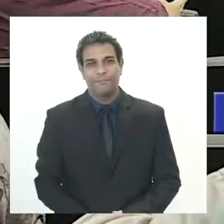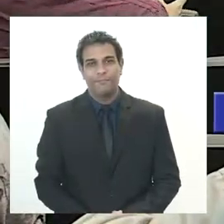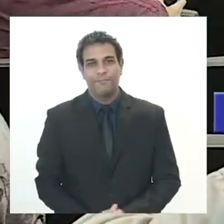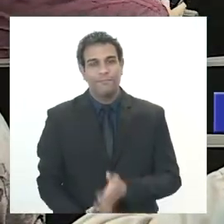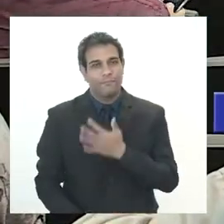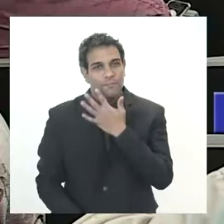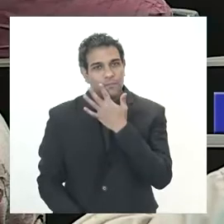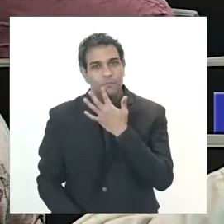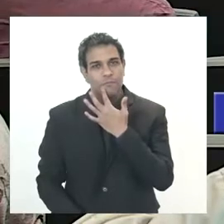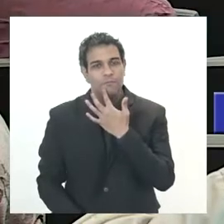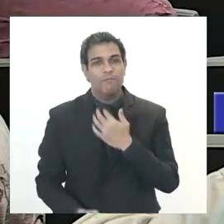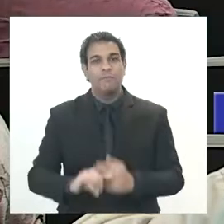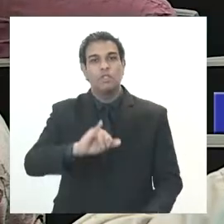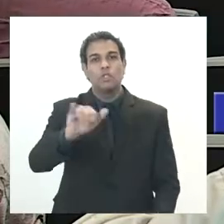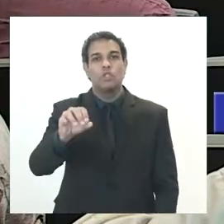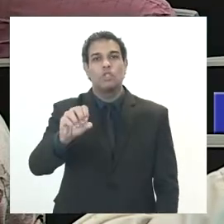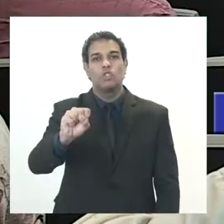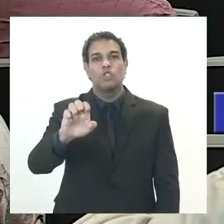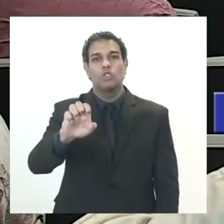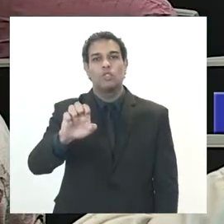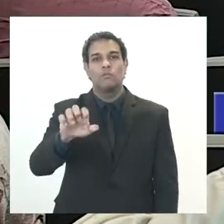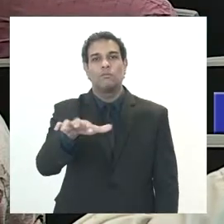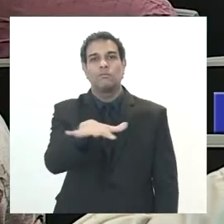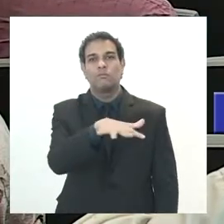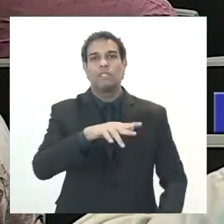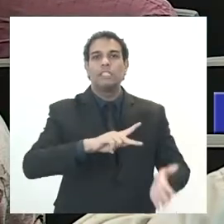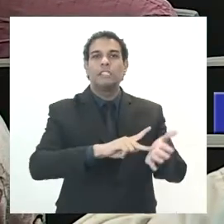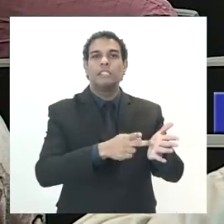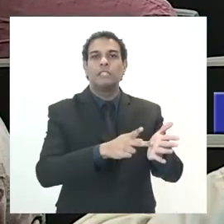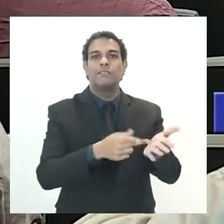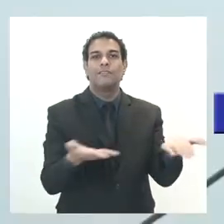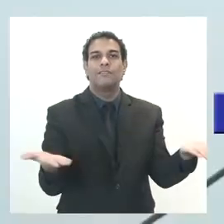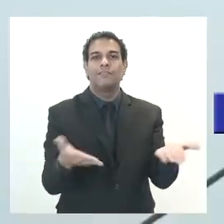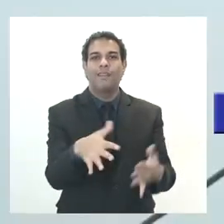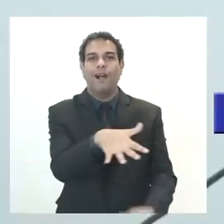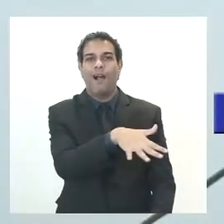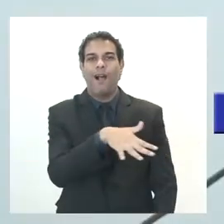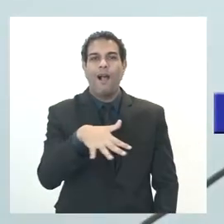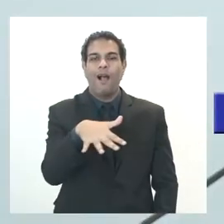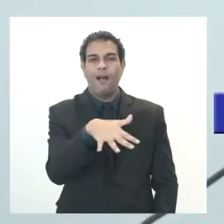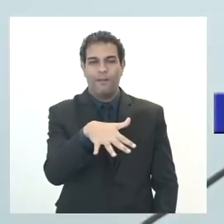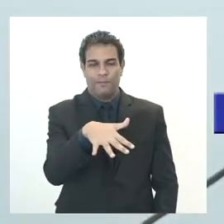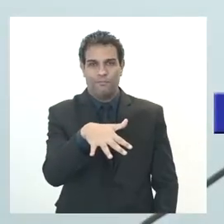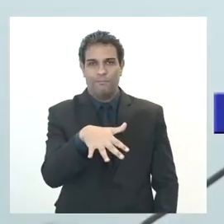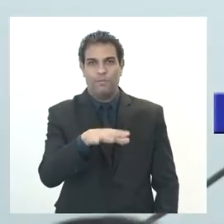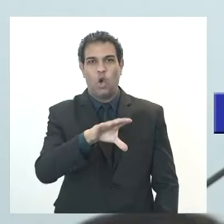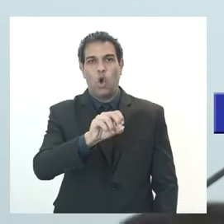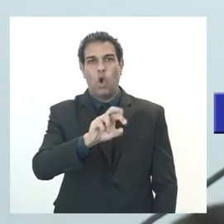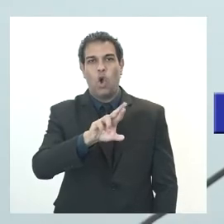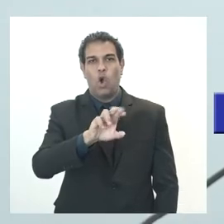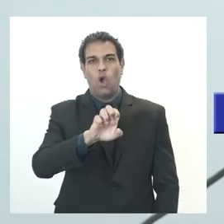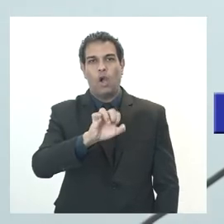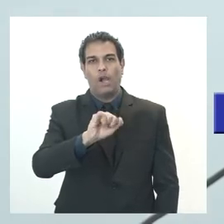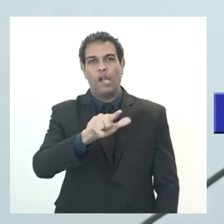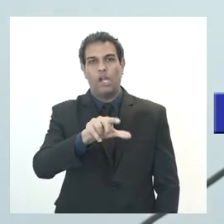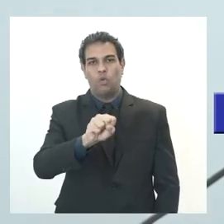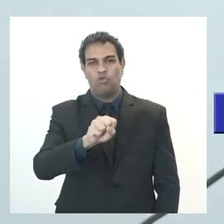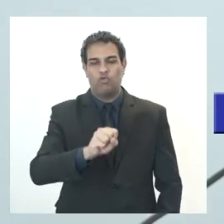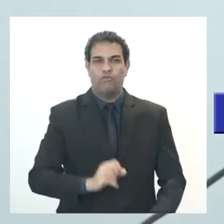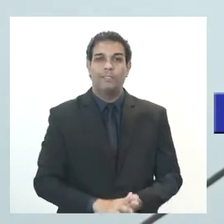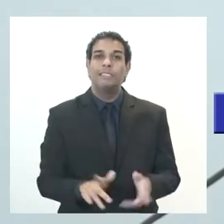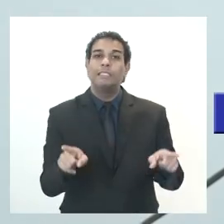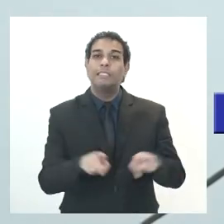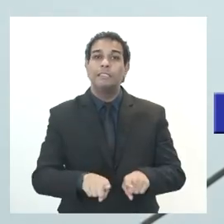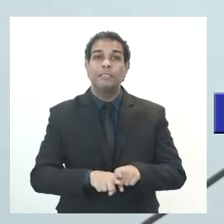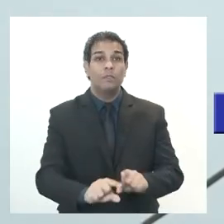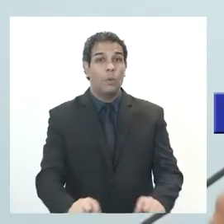o José Ricardo Sindicato dos Trabalhadores dos Correios é porque aqui também